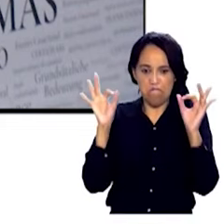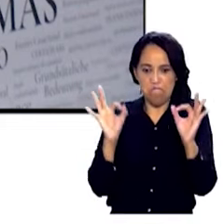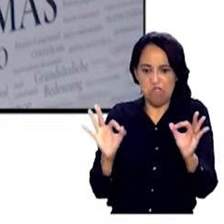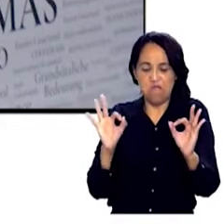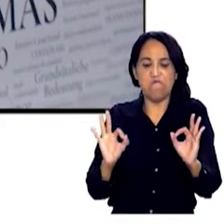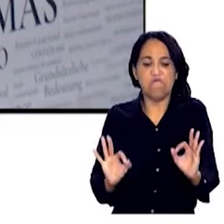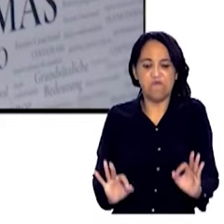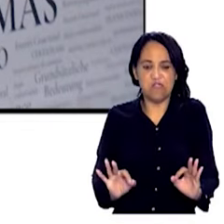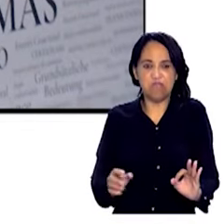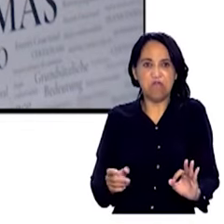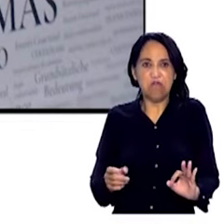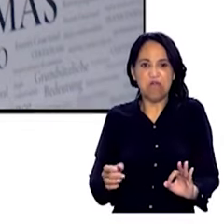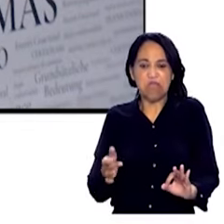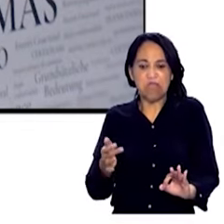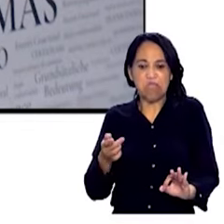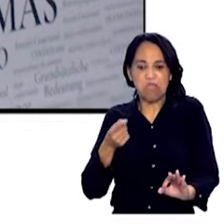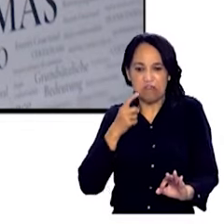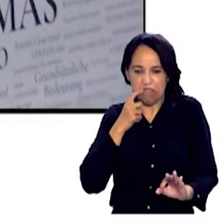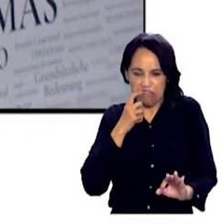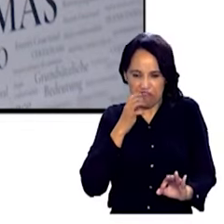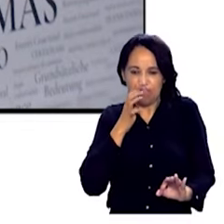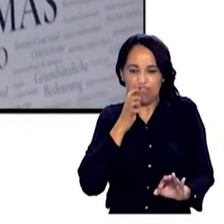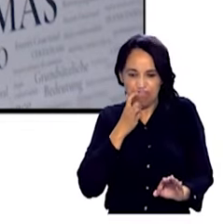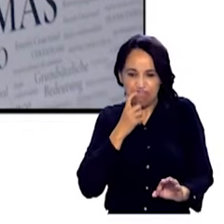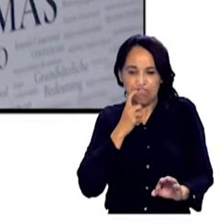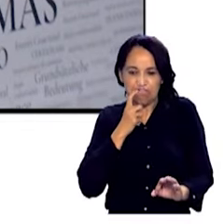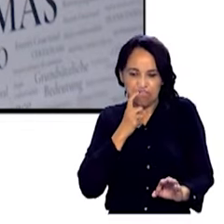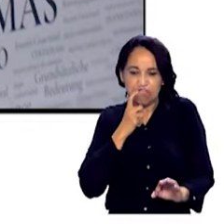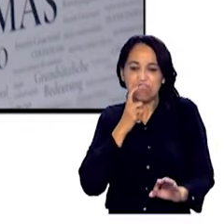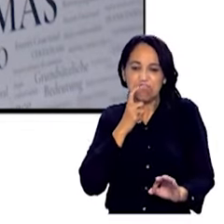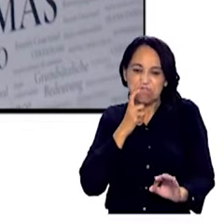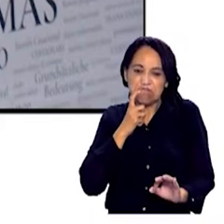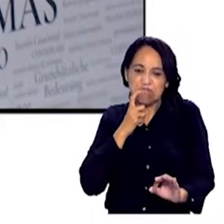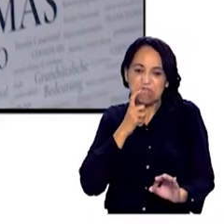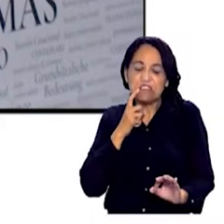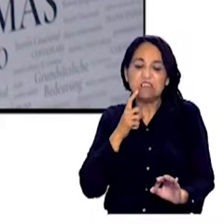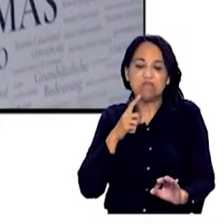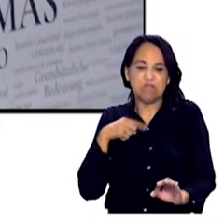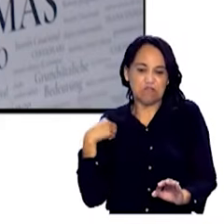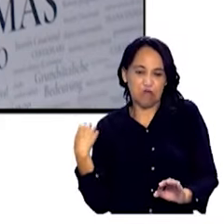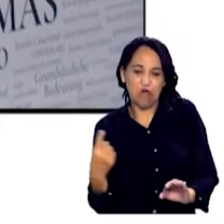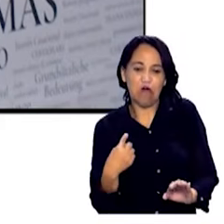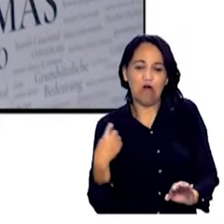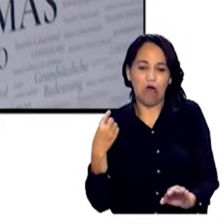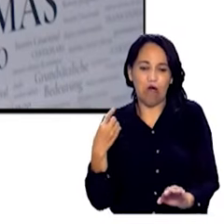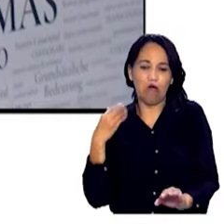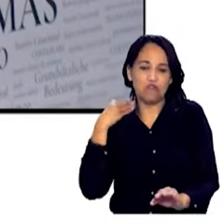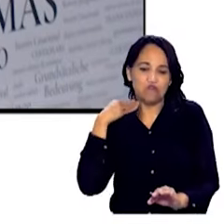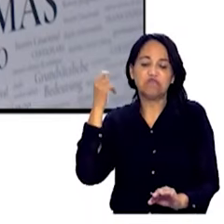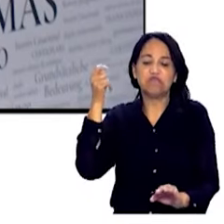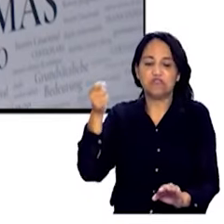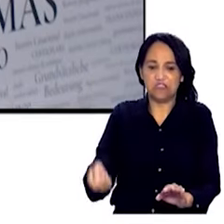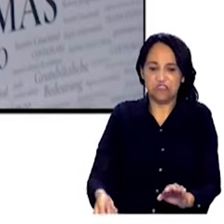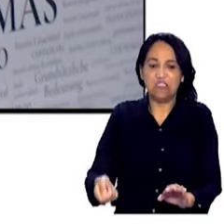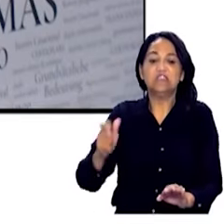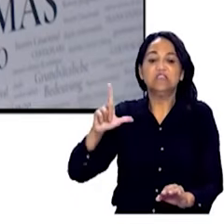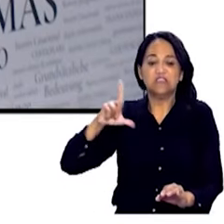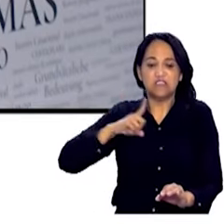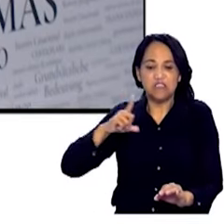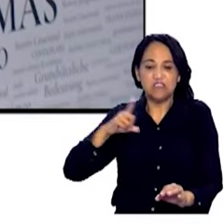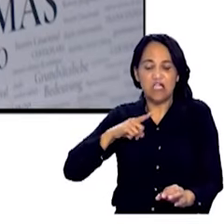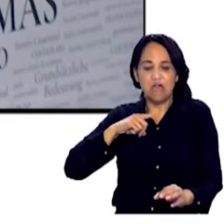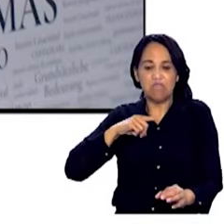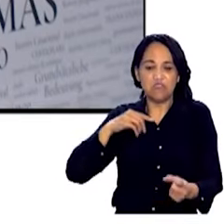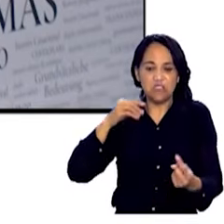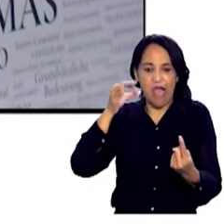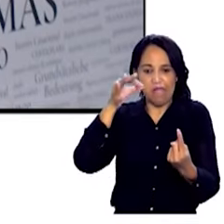extraordinária Nossa de Juízes aqui eu tenho aqui nesse auditório desembargadores ao contrário de mim que eu eu